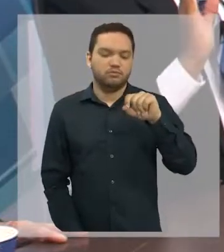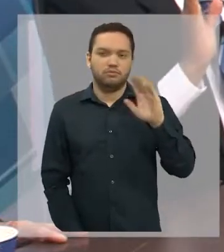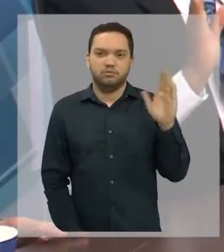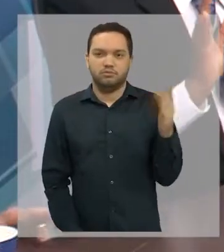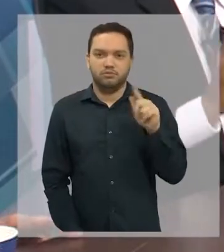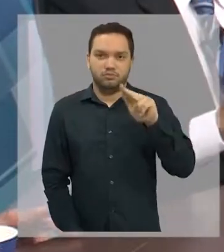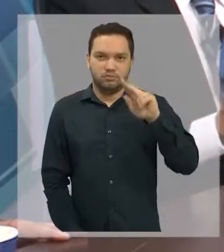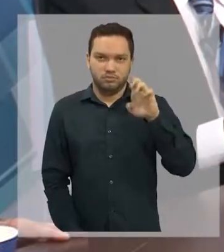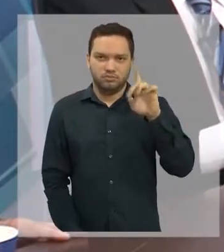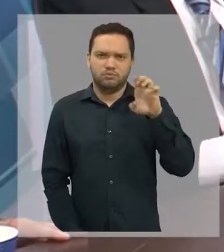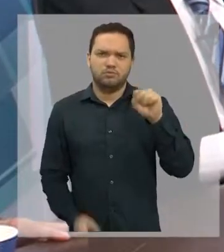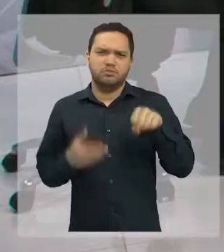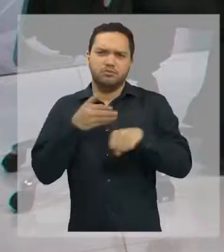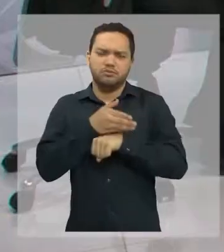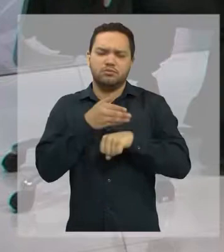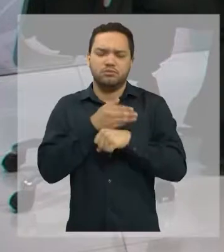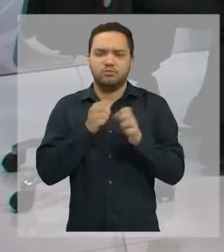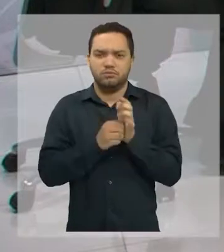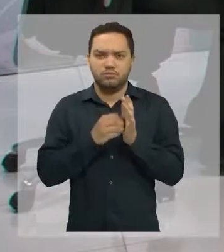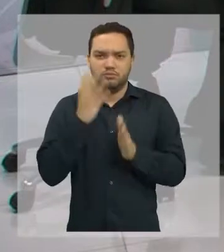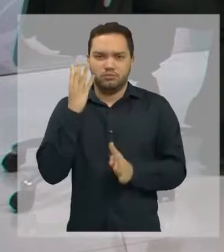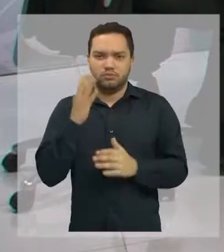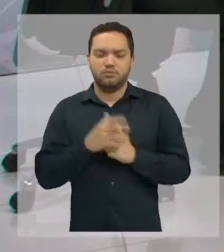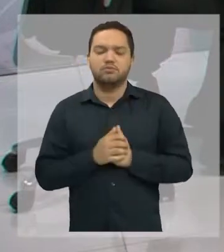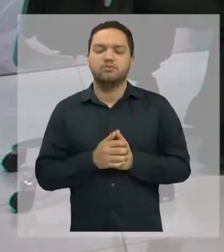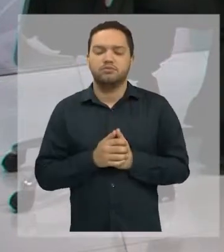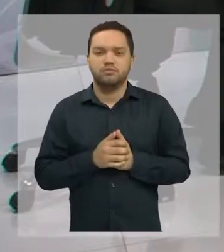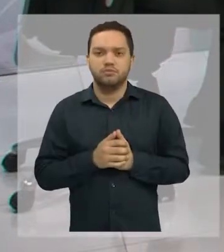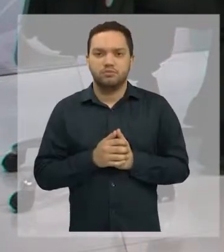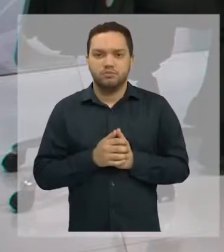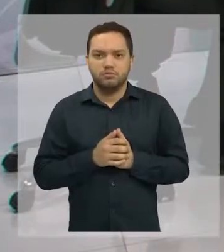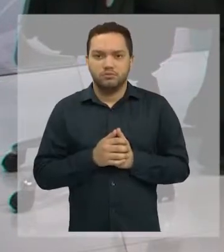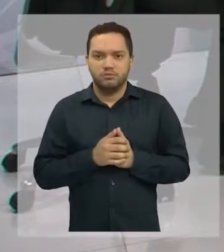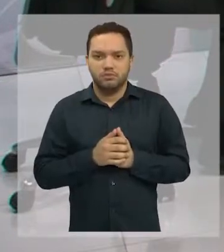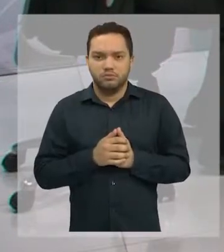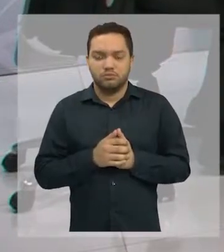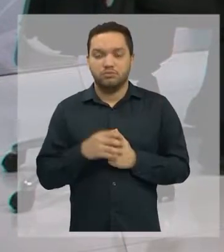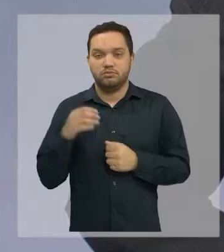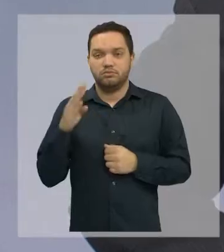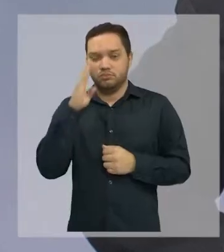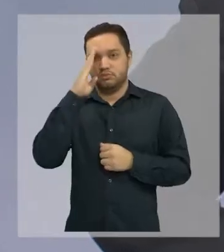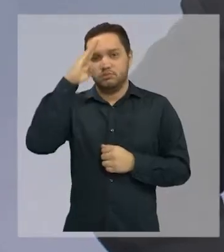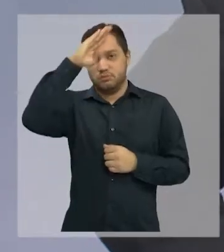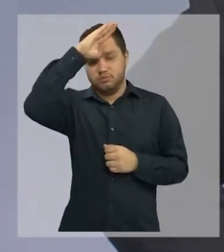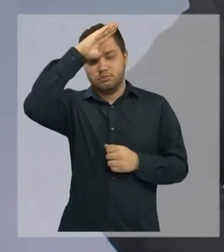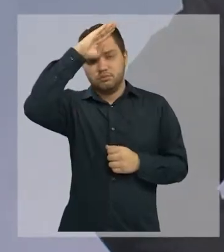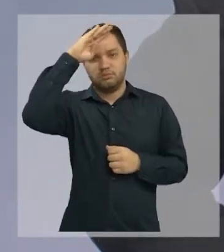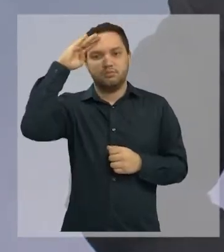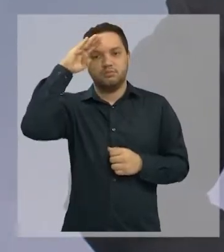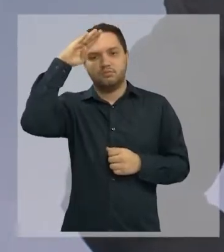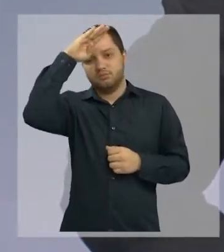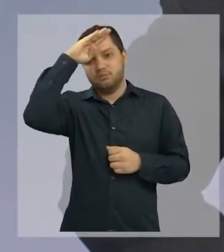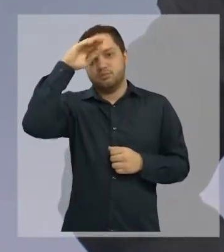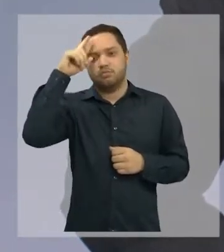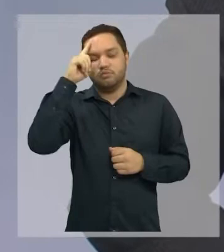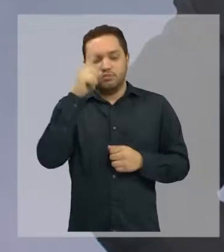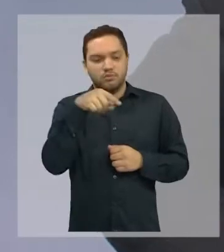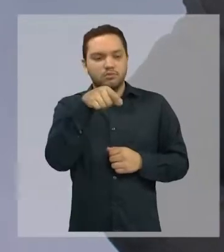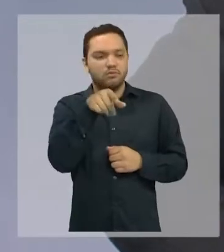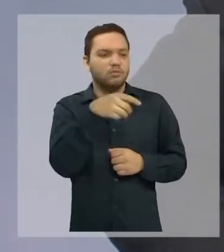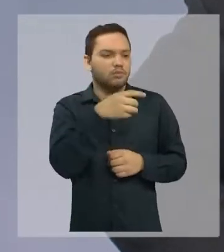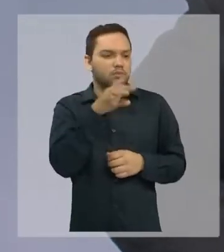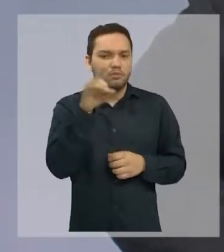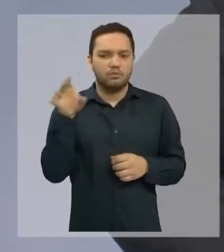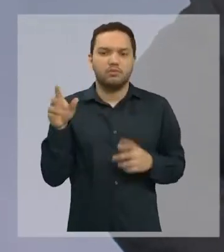dar explicações. Existe uma mudança, a ética do convencimento. O Marcos Weber falava muito isso. O Bolsonaro não é que ele faz isso, ele delega ao ministro.